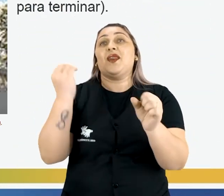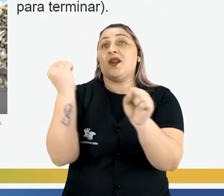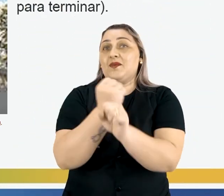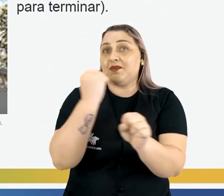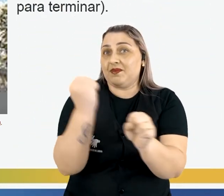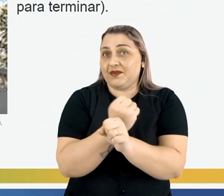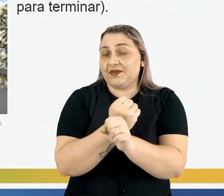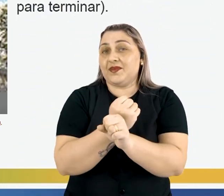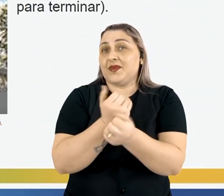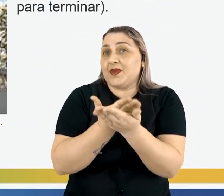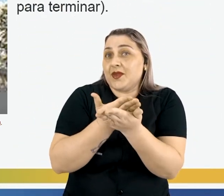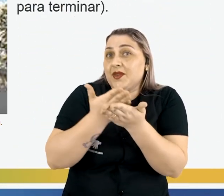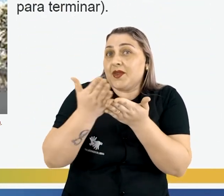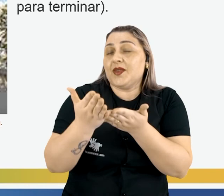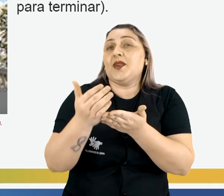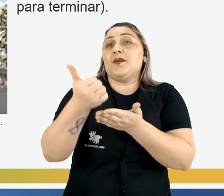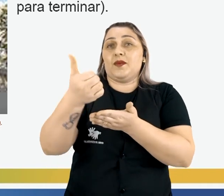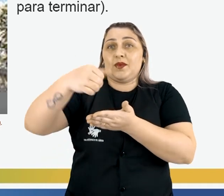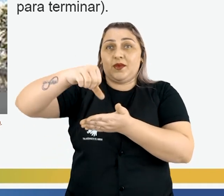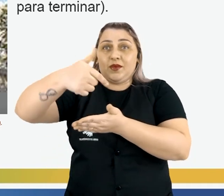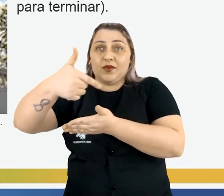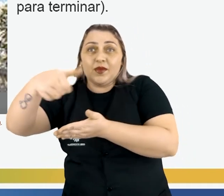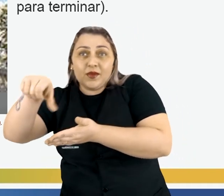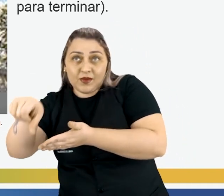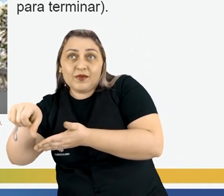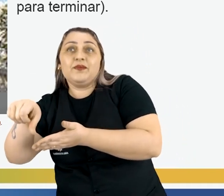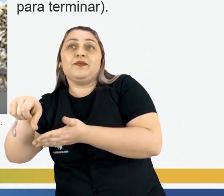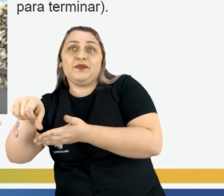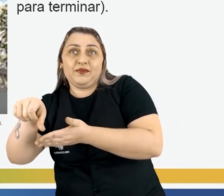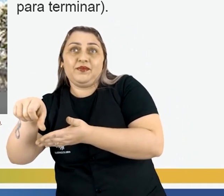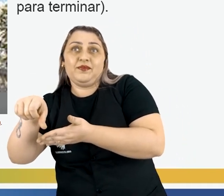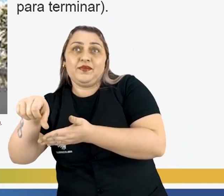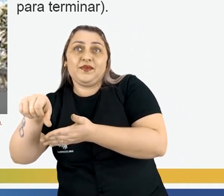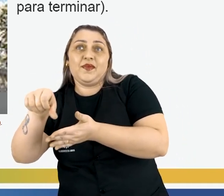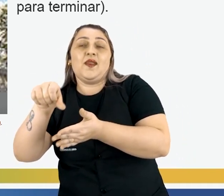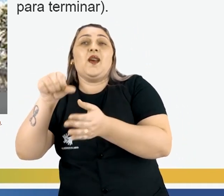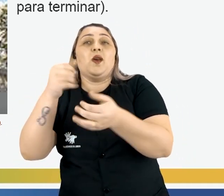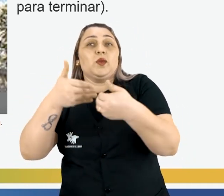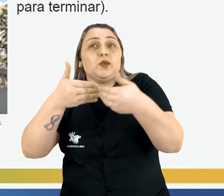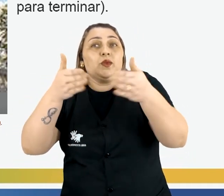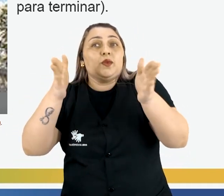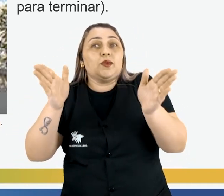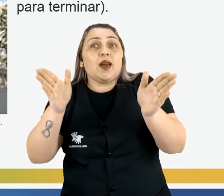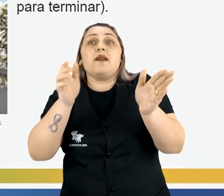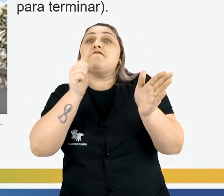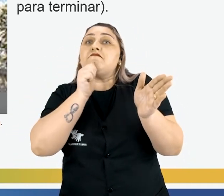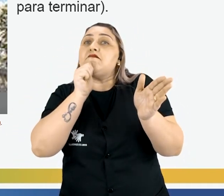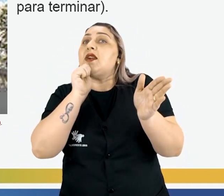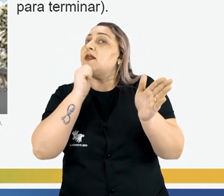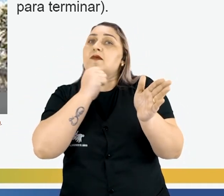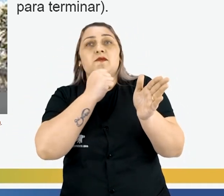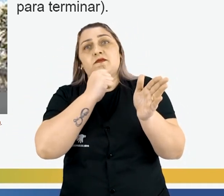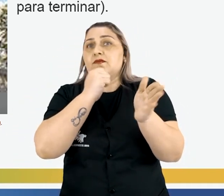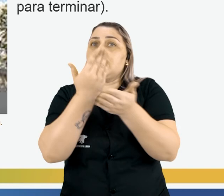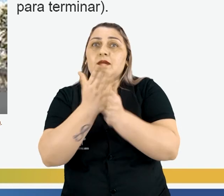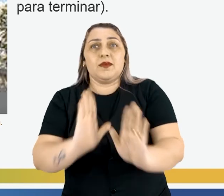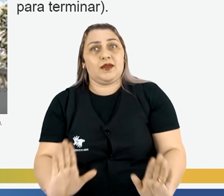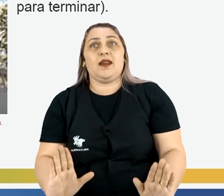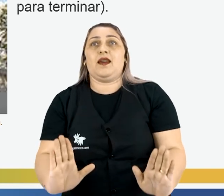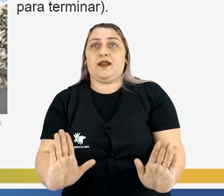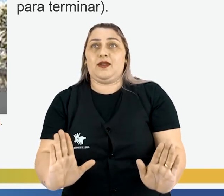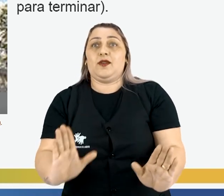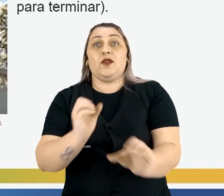A obra, iniciada em 1929, foi inaugurada ainda inacabada, olha